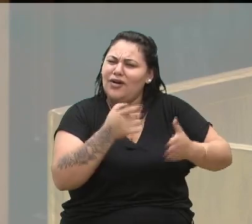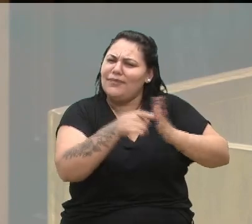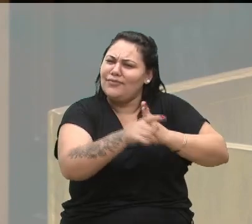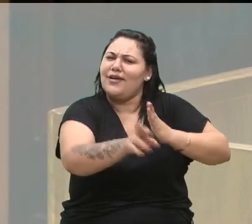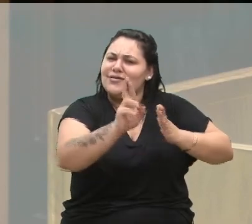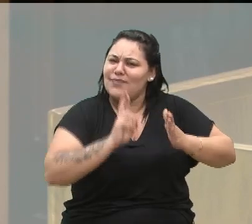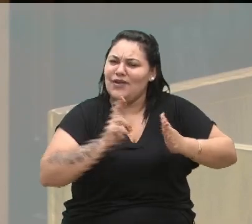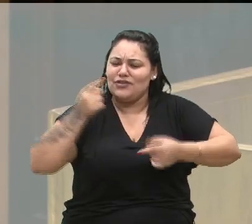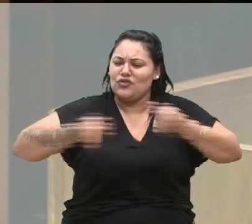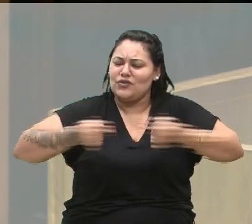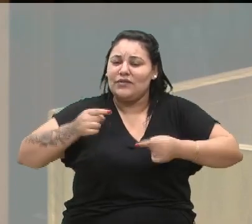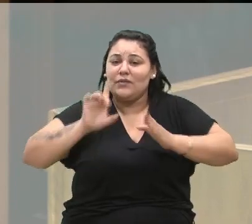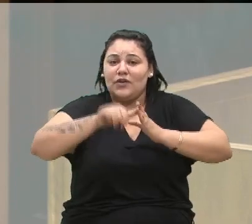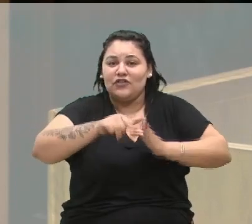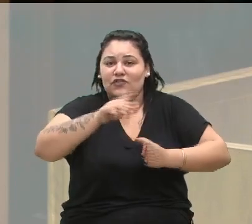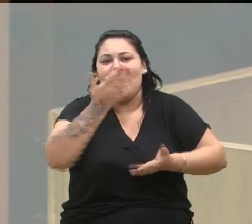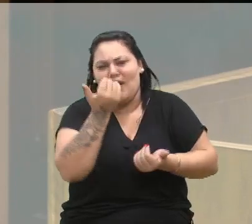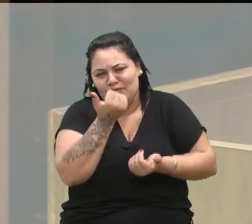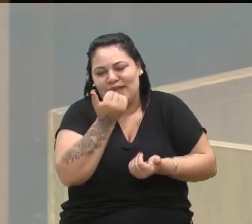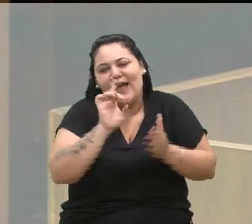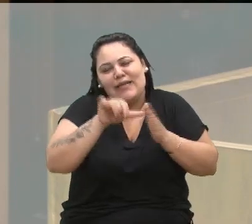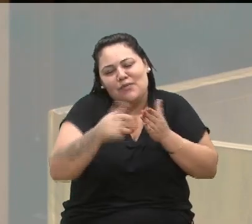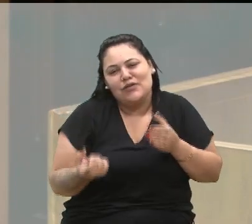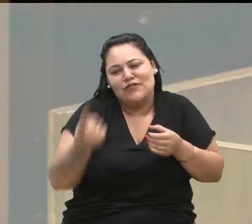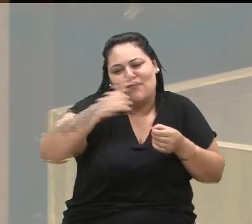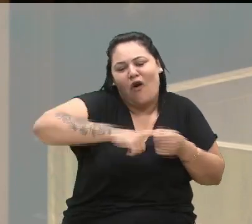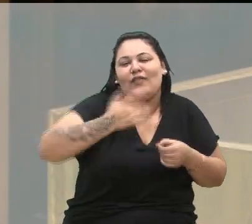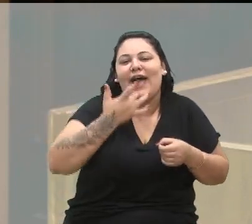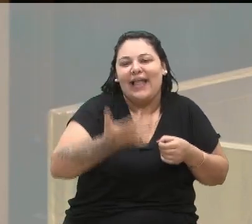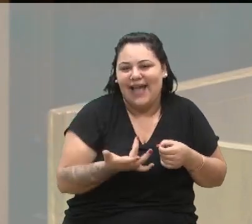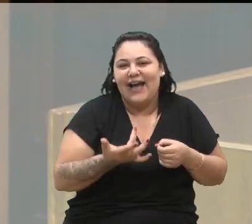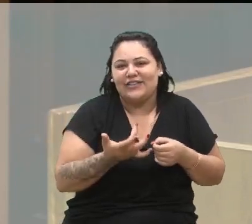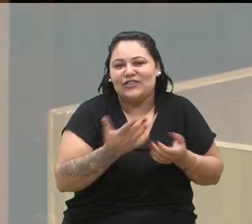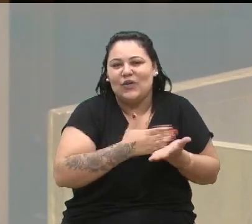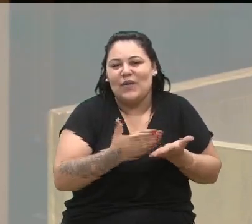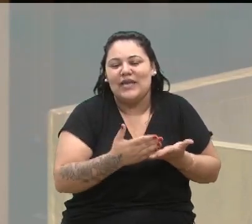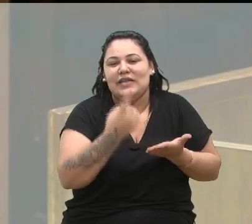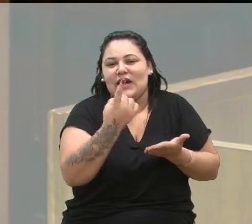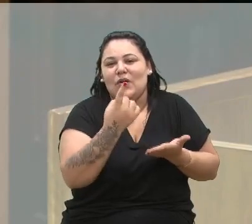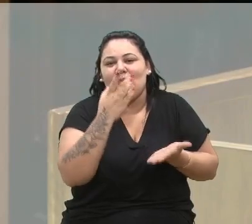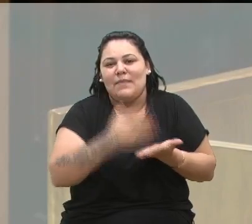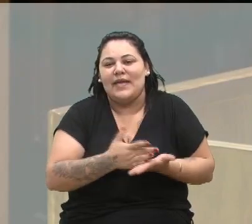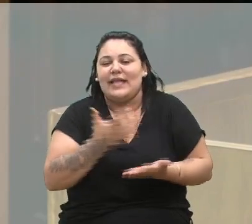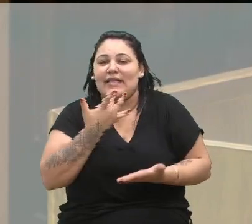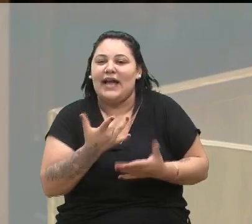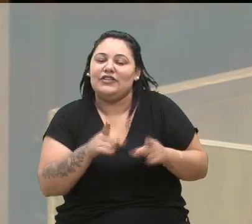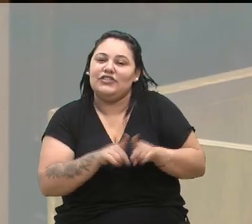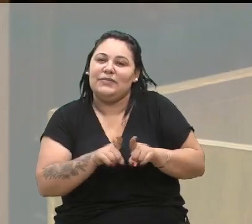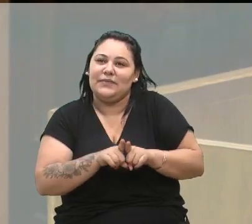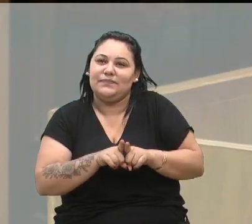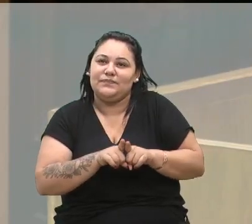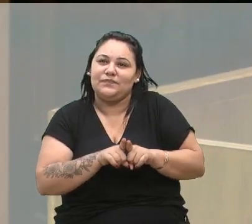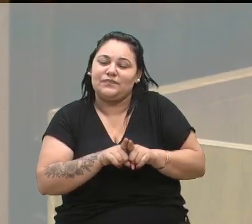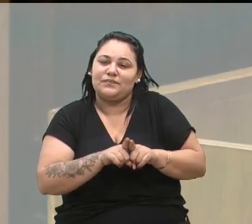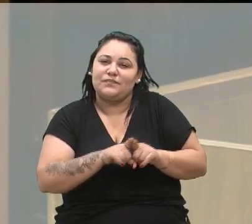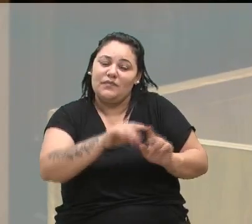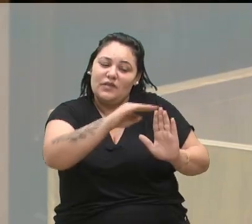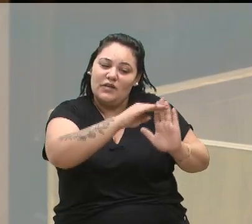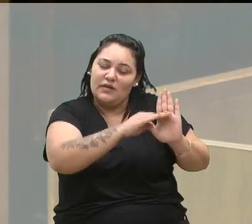depois teremos o almoço e vamos retornar então à tarde, a partir da 1h30, com